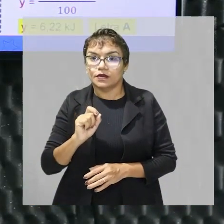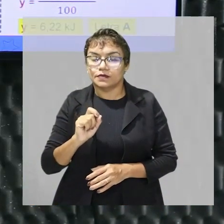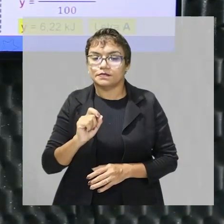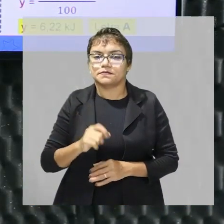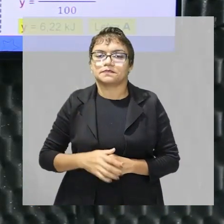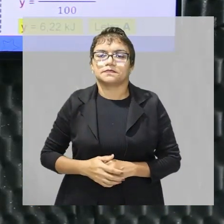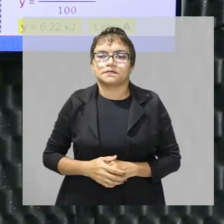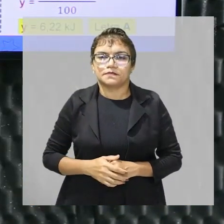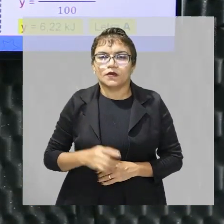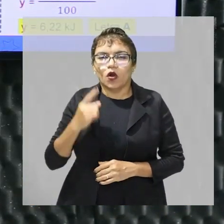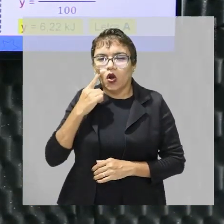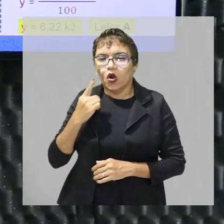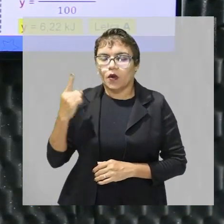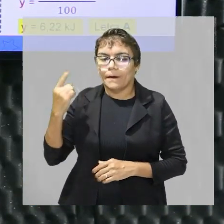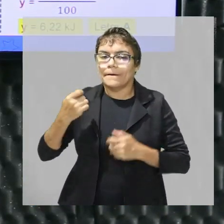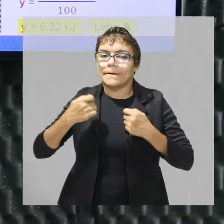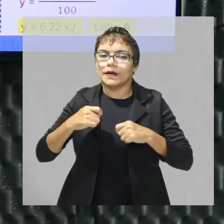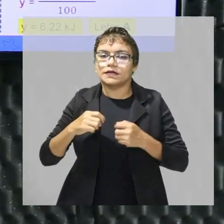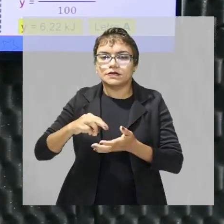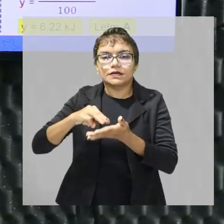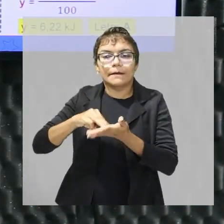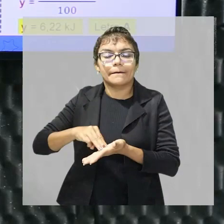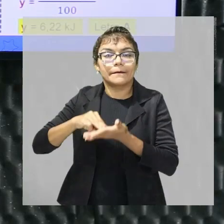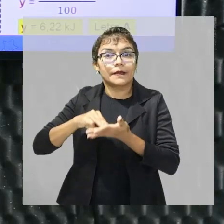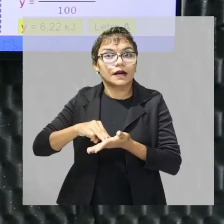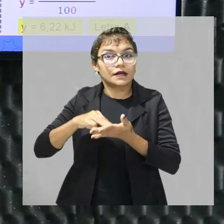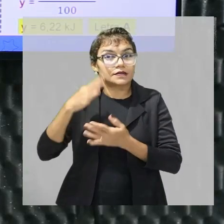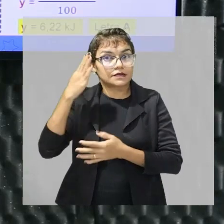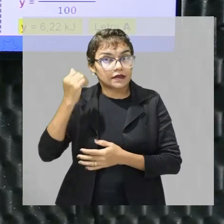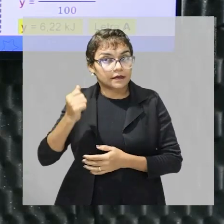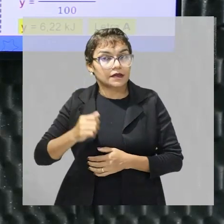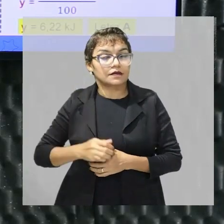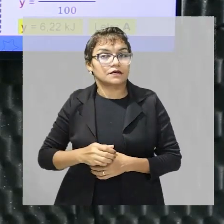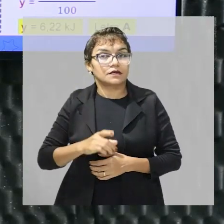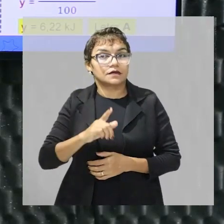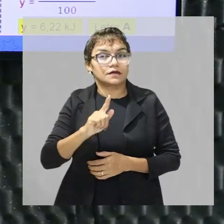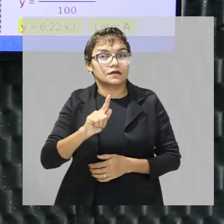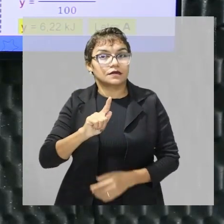precisa conhecer a massa molar da glicose. A glicose é o